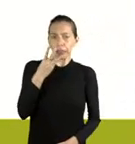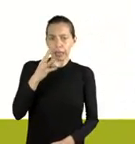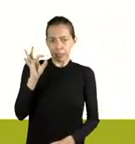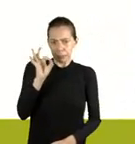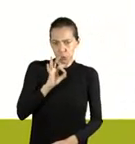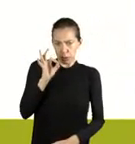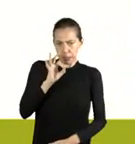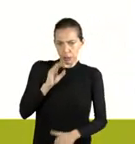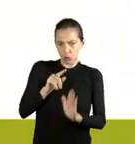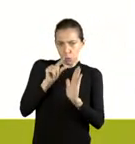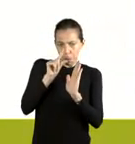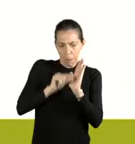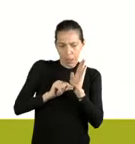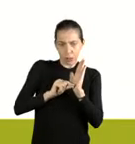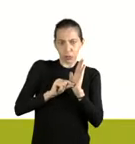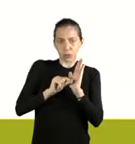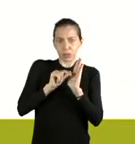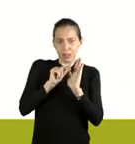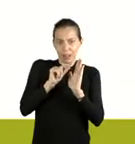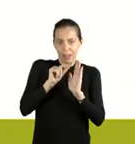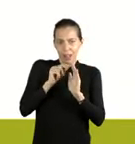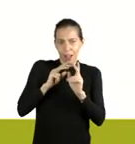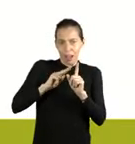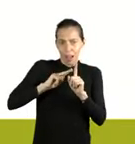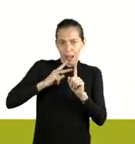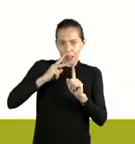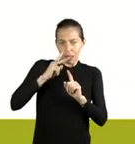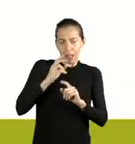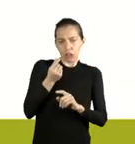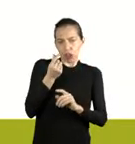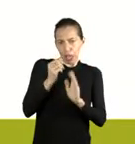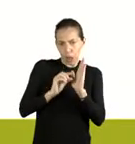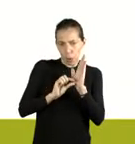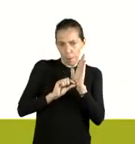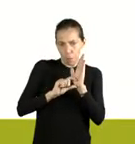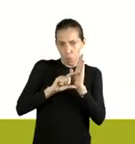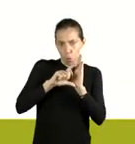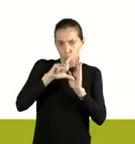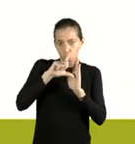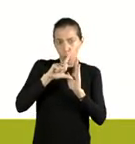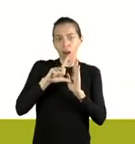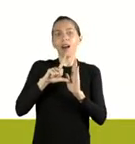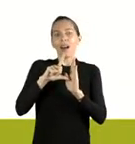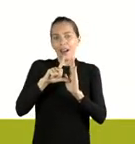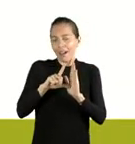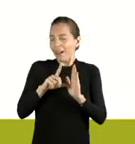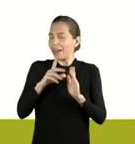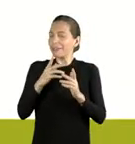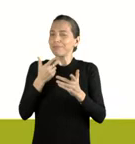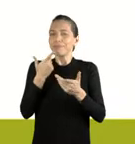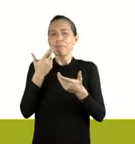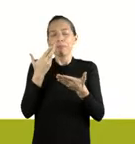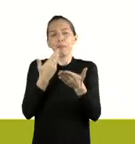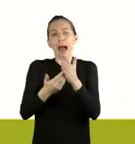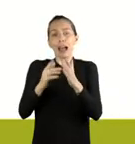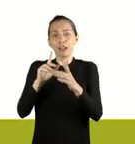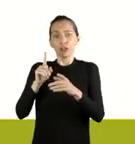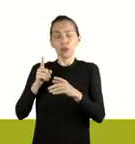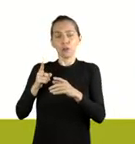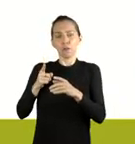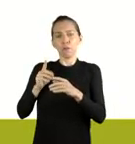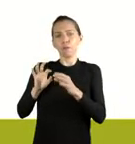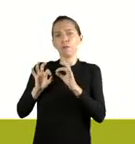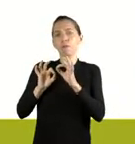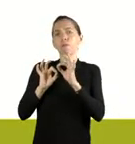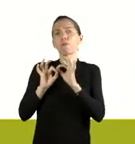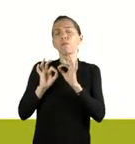R$1.100.000. Então, é muita diferença. E é muito dinheiro que você está deixando de ganhar e é muito dinheiro que você está deixando